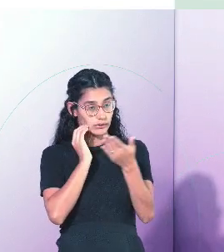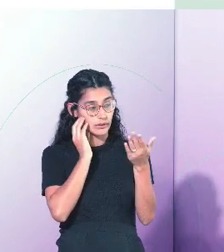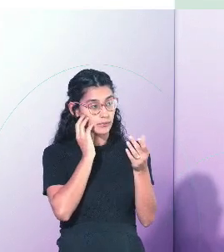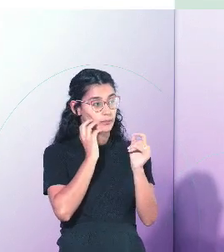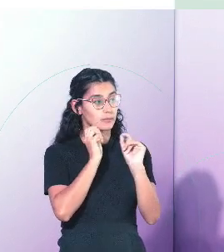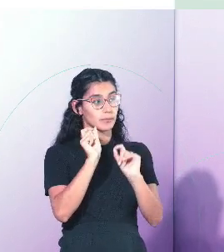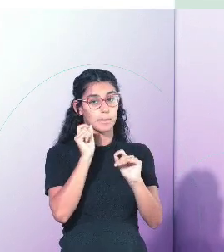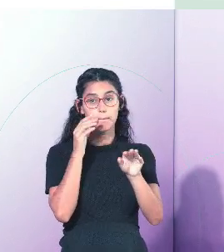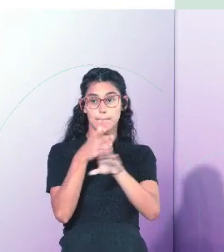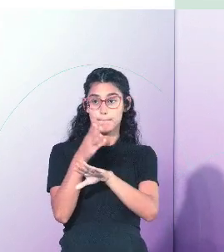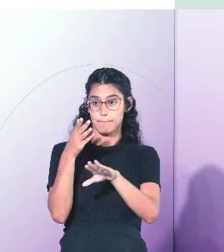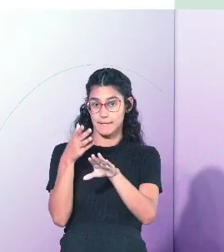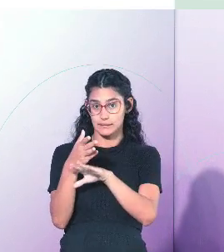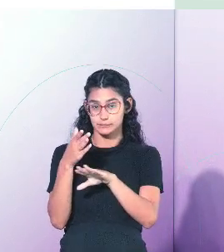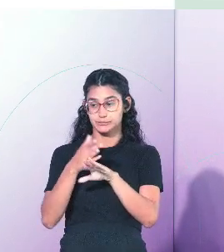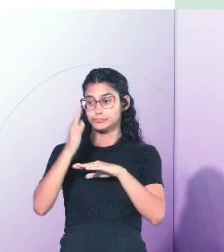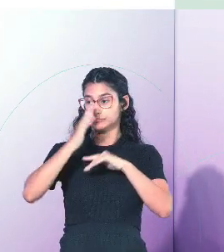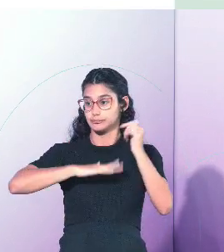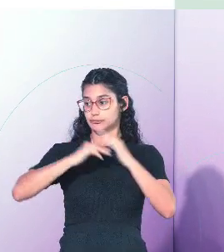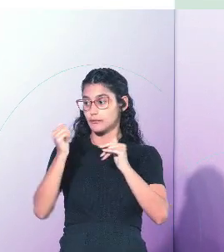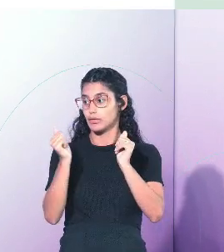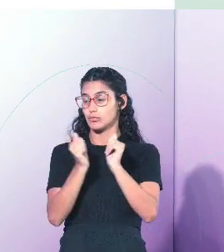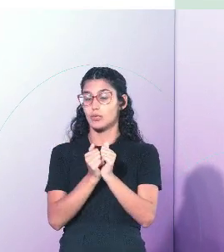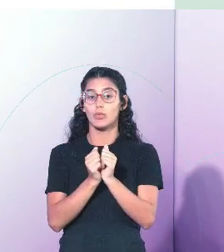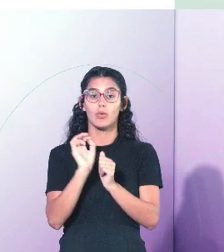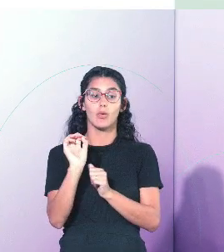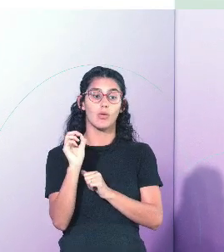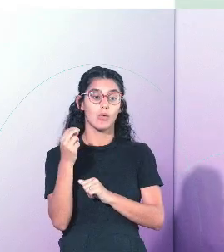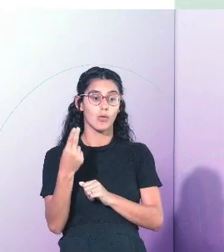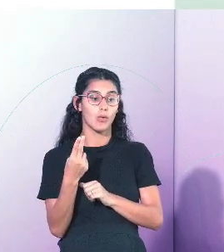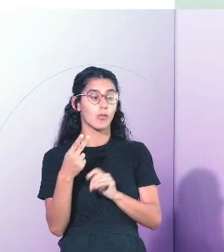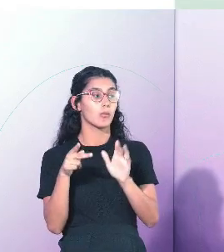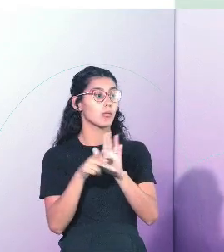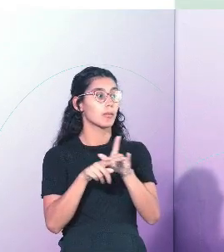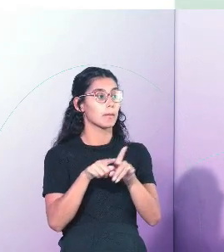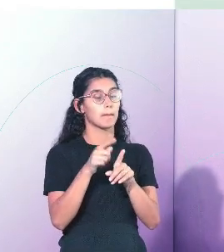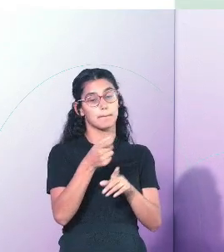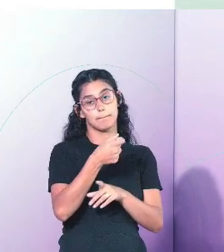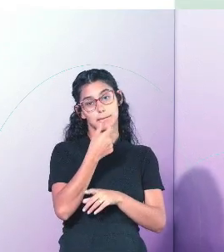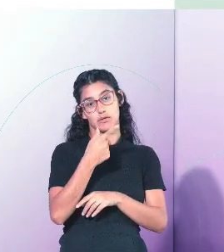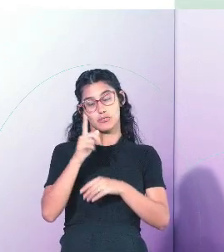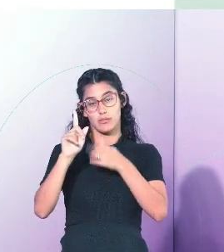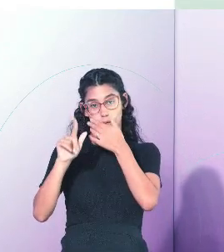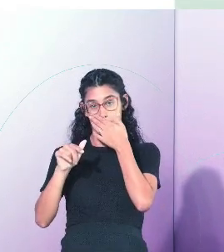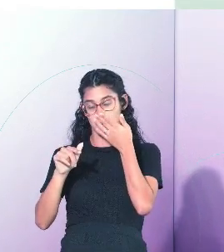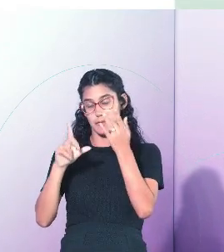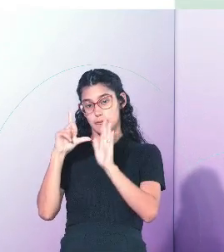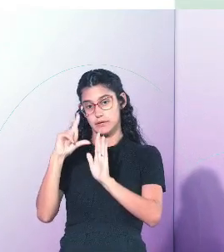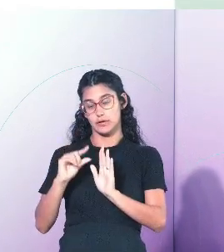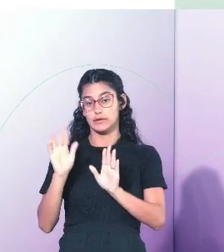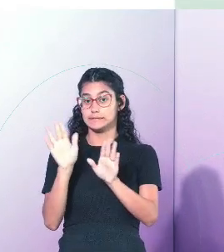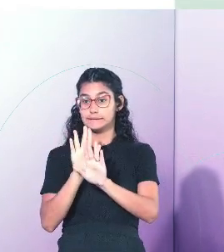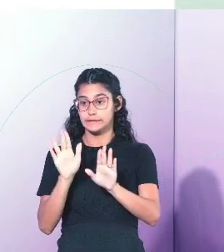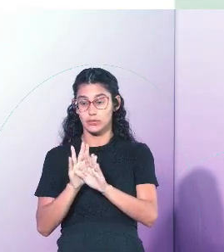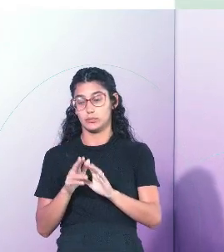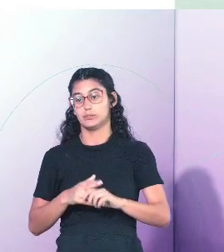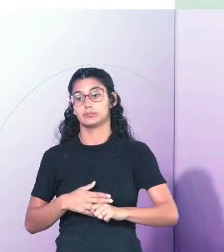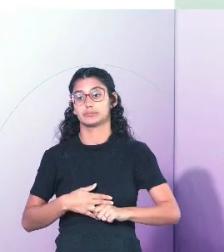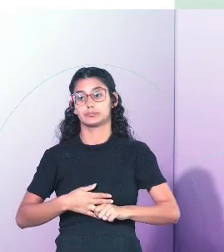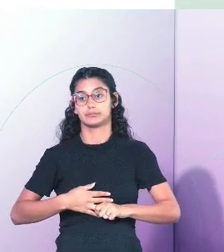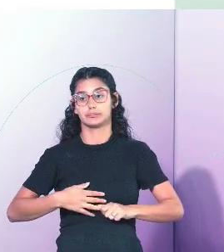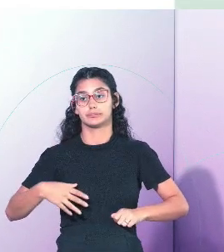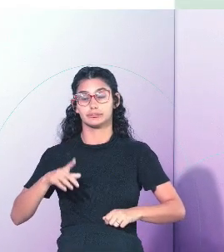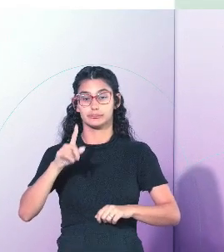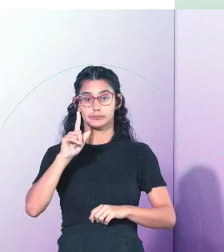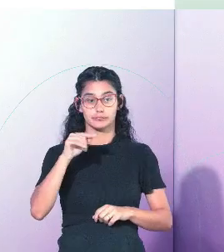a participação das associações de pacientes ou das associações de médicos são menores. Não, não é isso. Eu acho que